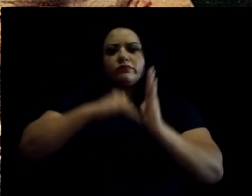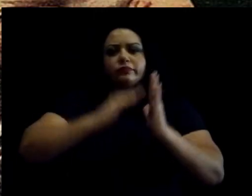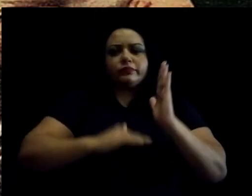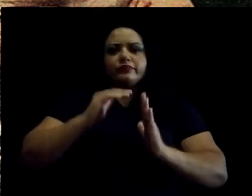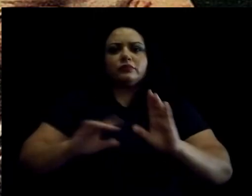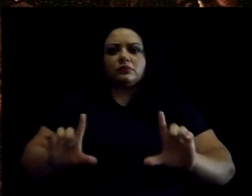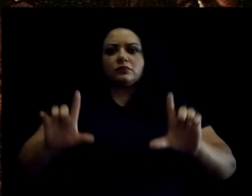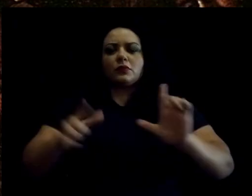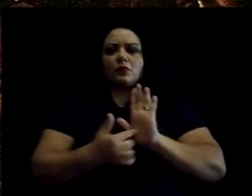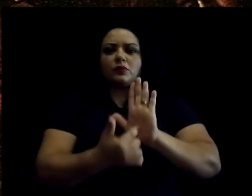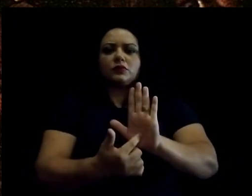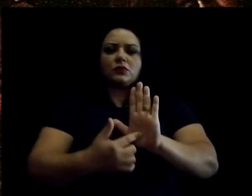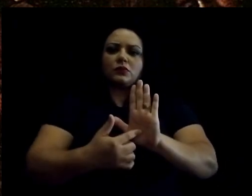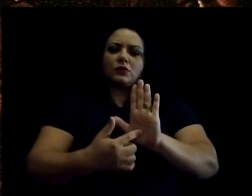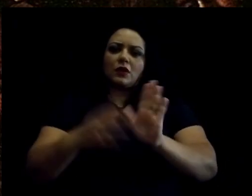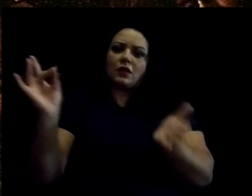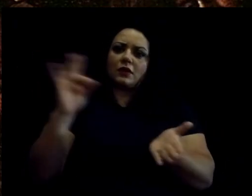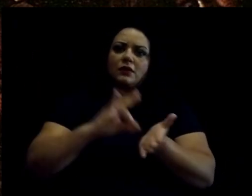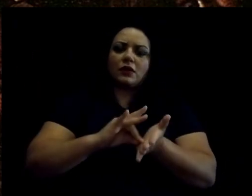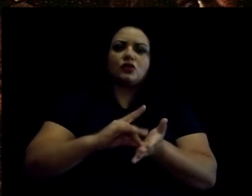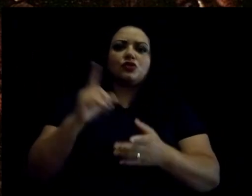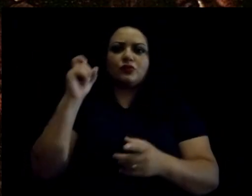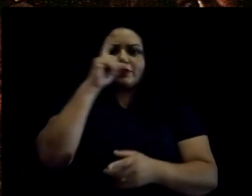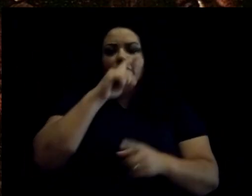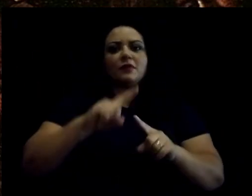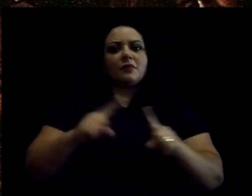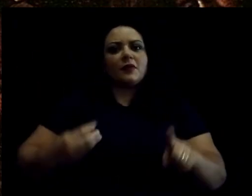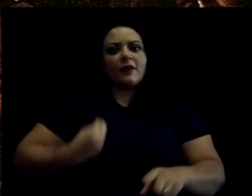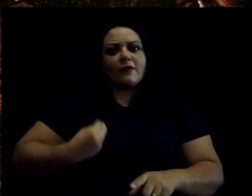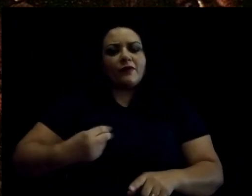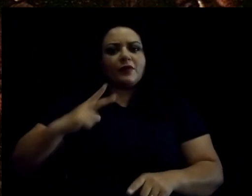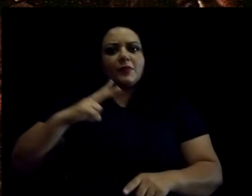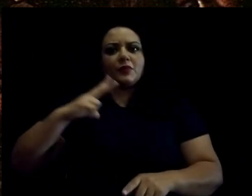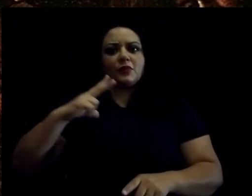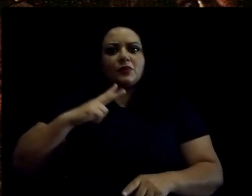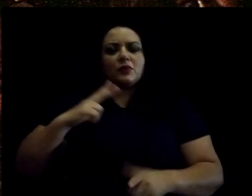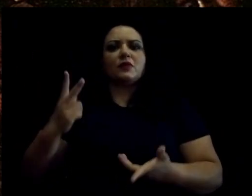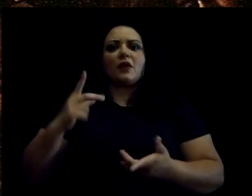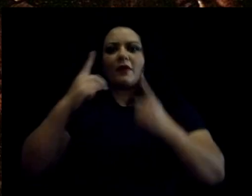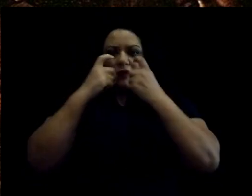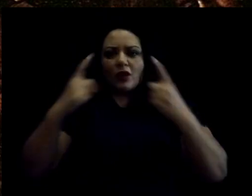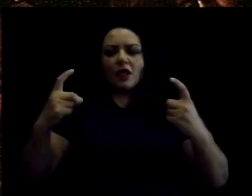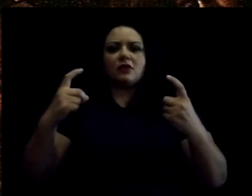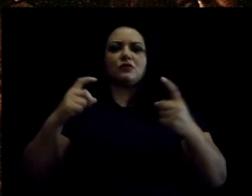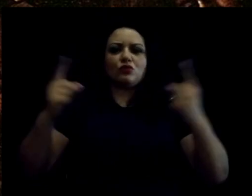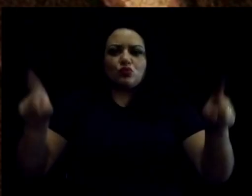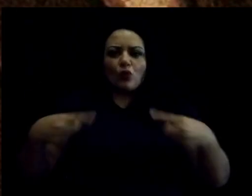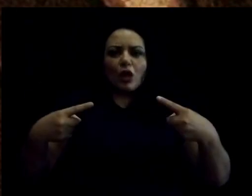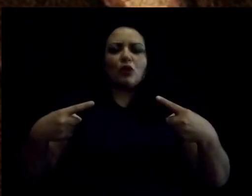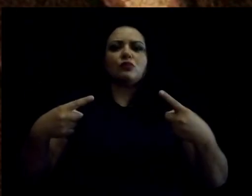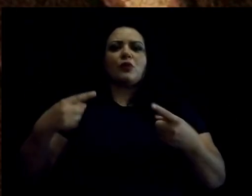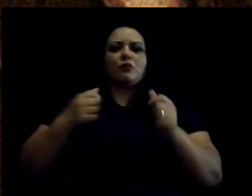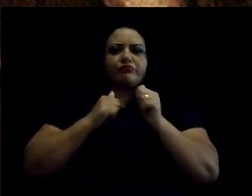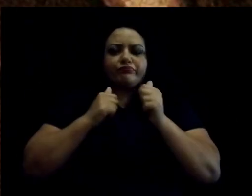seus quadros, mesmo mostrando realidades duras, sua vida foi violenta, entre duelos, assassinatos, perseguições e